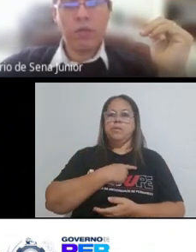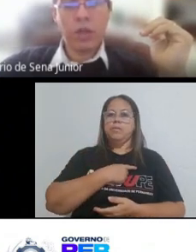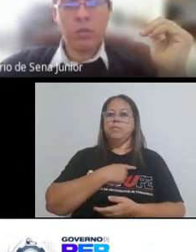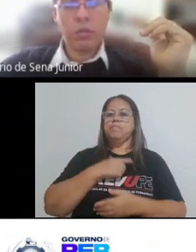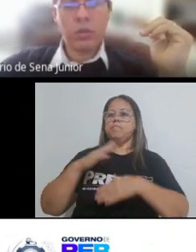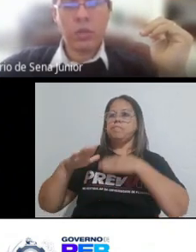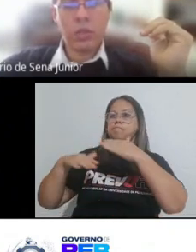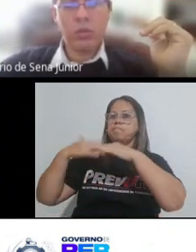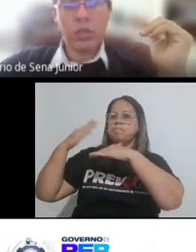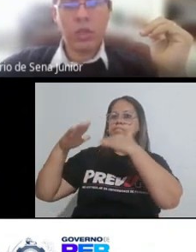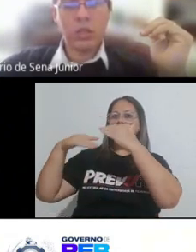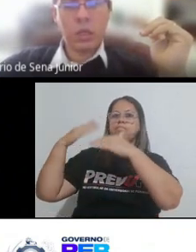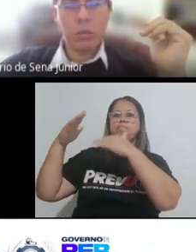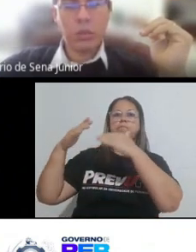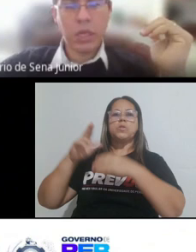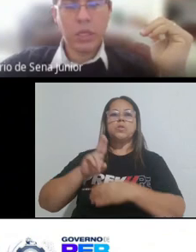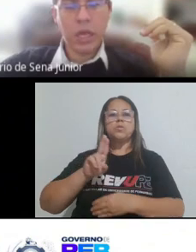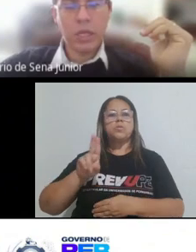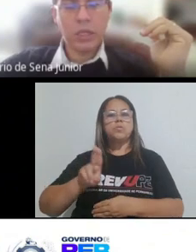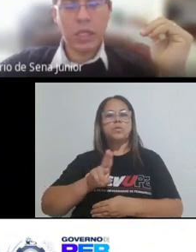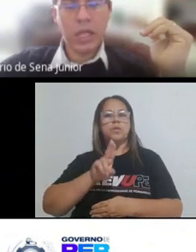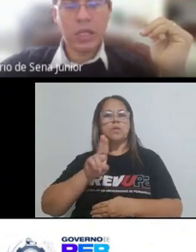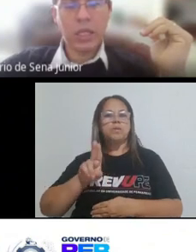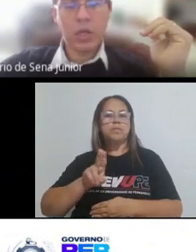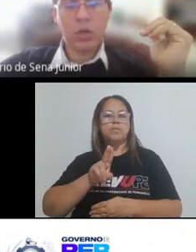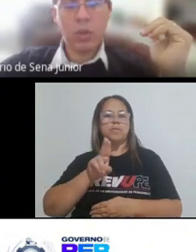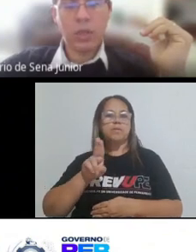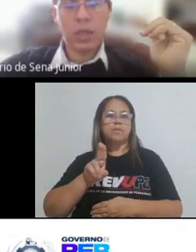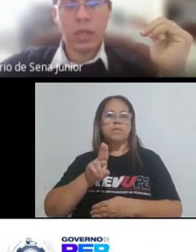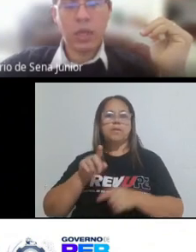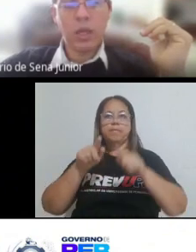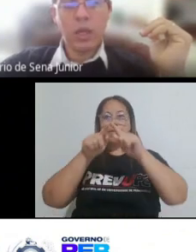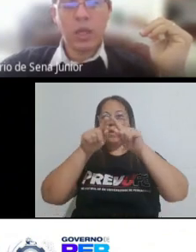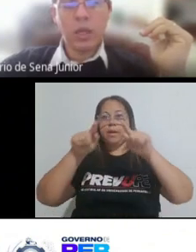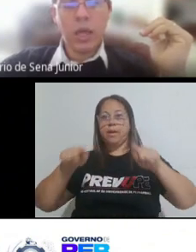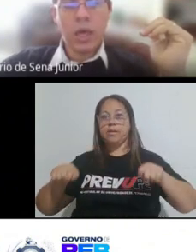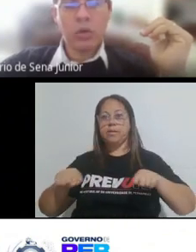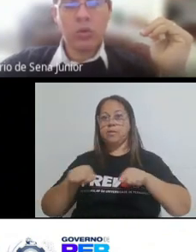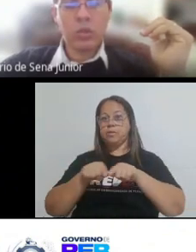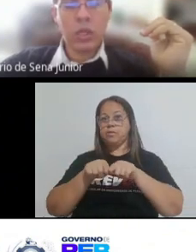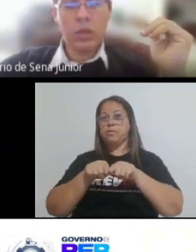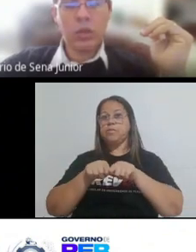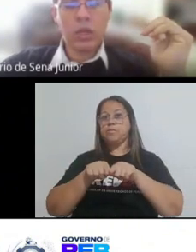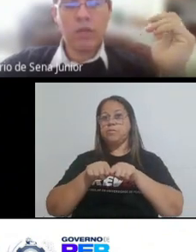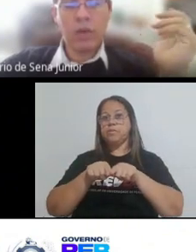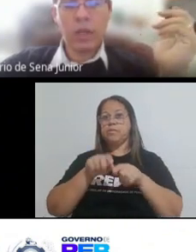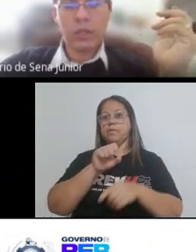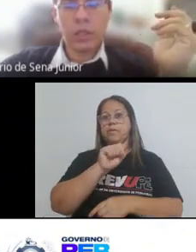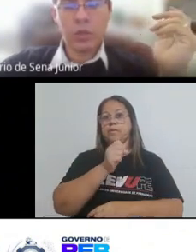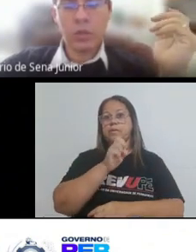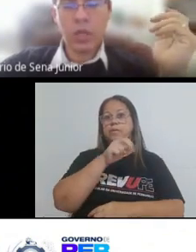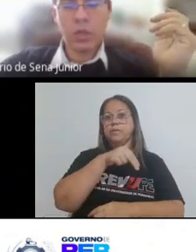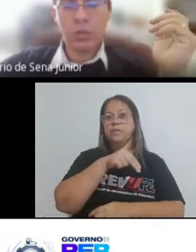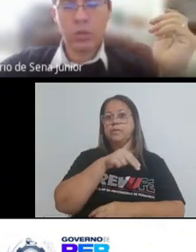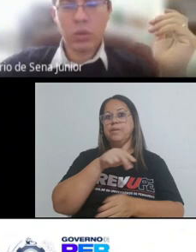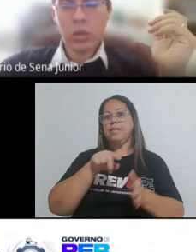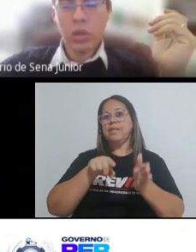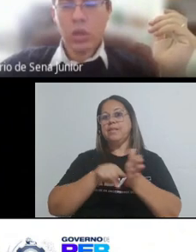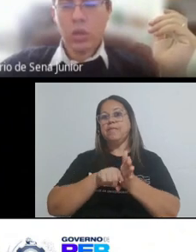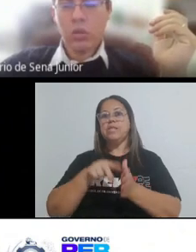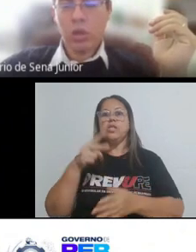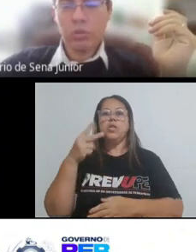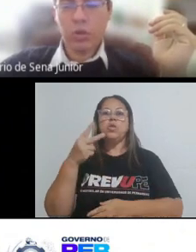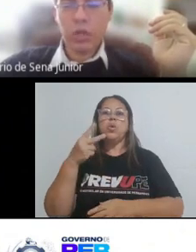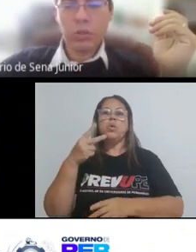desenvolvemos e utilizamos a identidade trigonométrica do seno da diferença de dois ângulos,